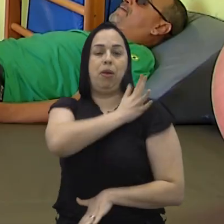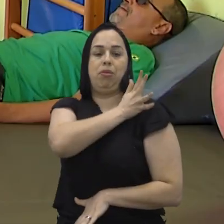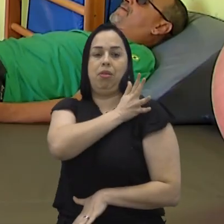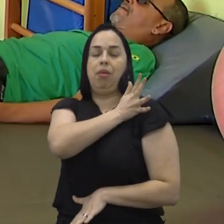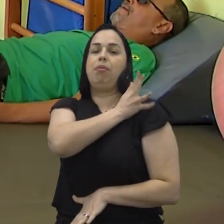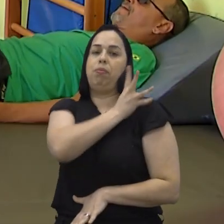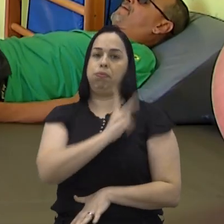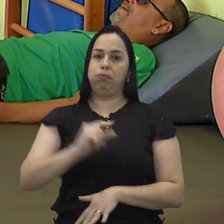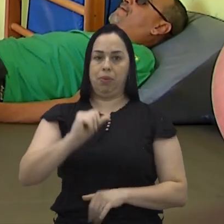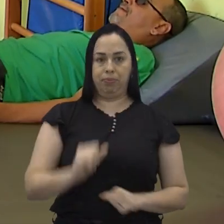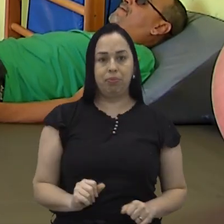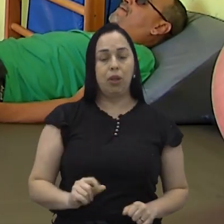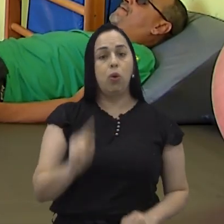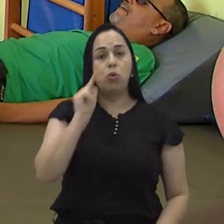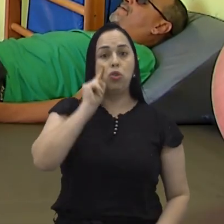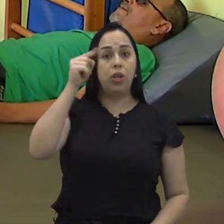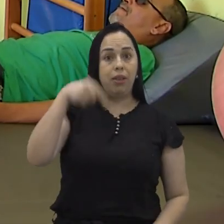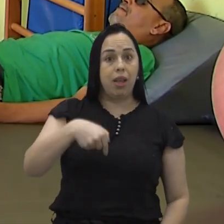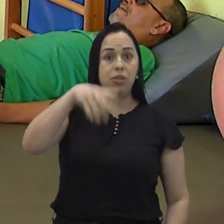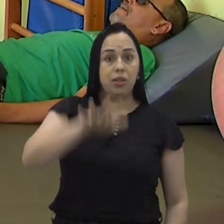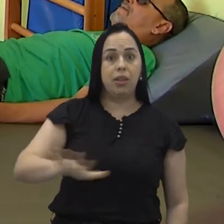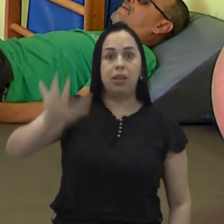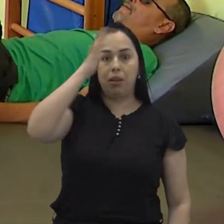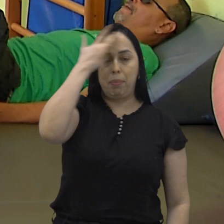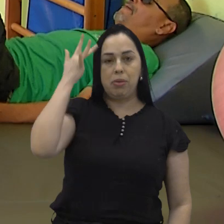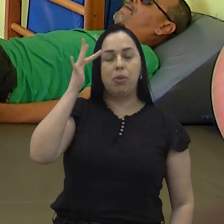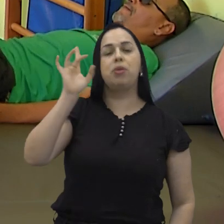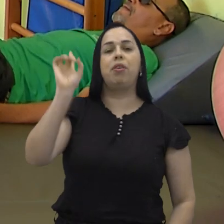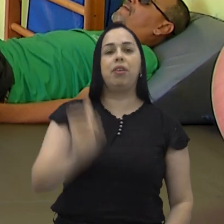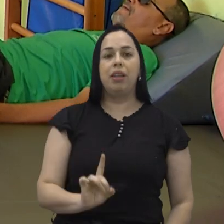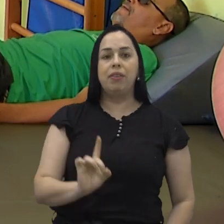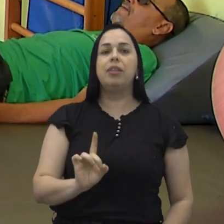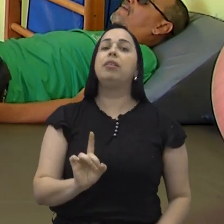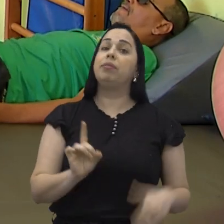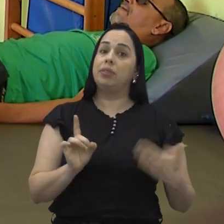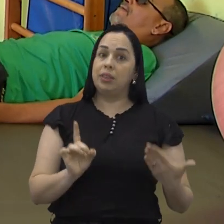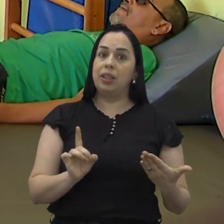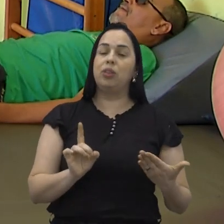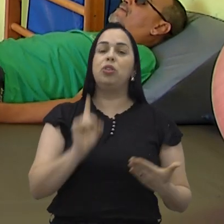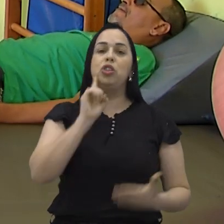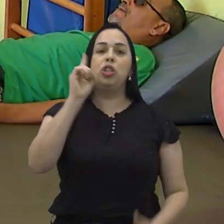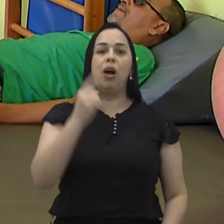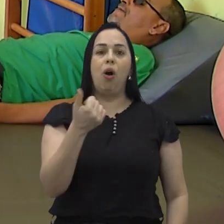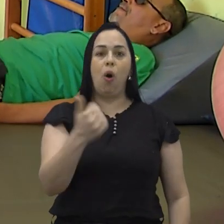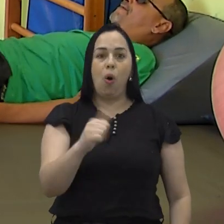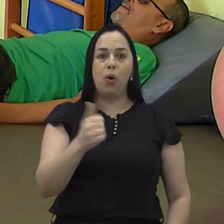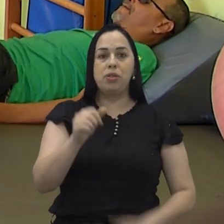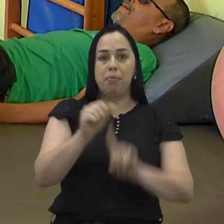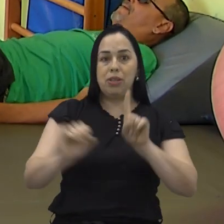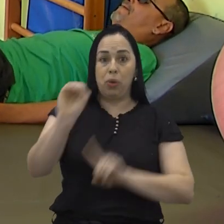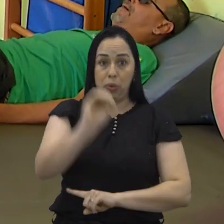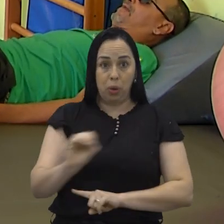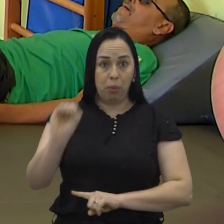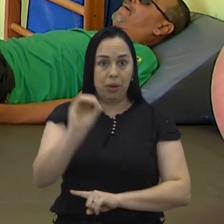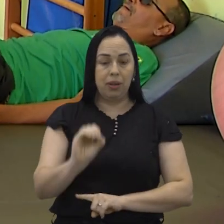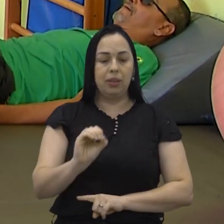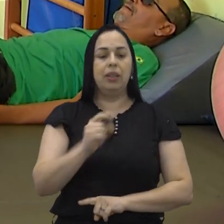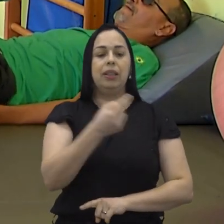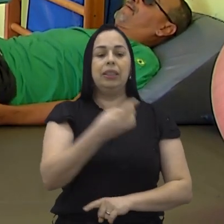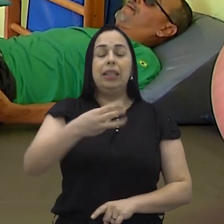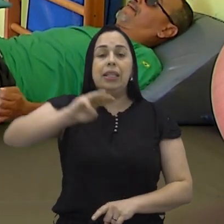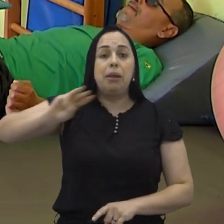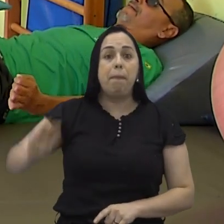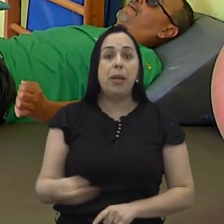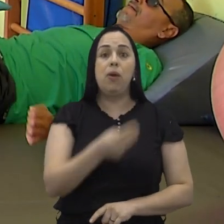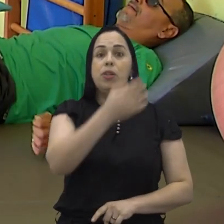preconceito. O Dia Nacional da Pessoa com Deficiência Física é comemorado em 11 de outubro. O Brasil tem mais de 18 milhões de pessoas com deficiência,